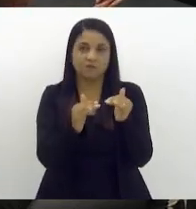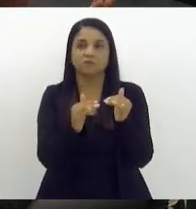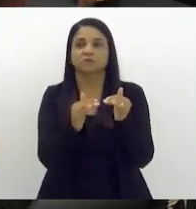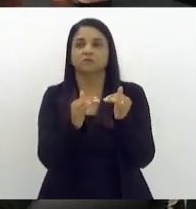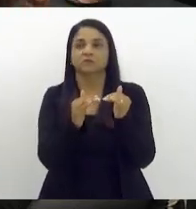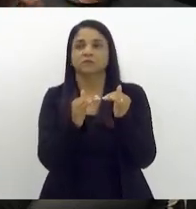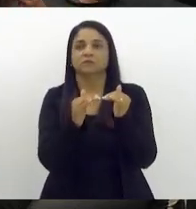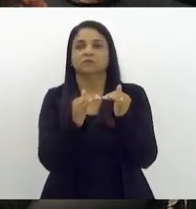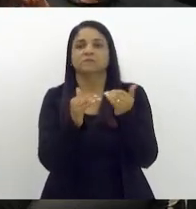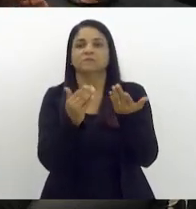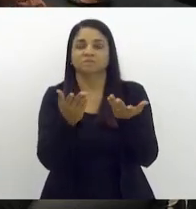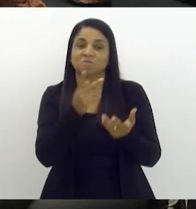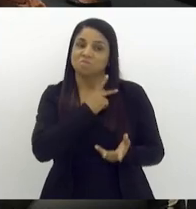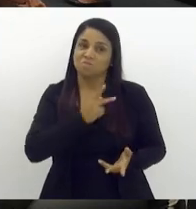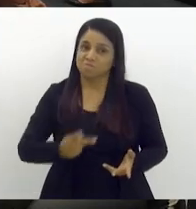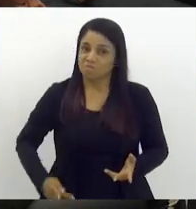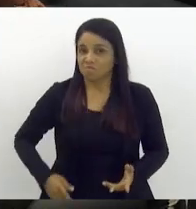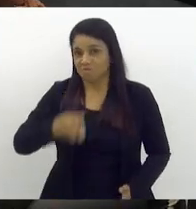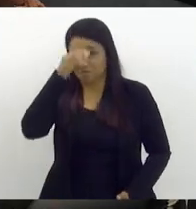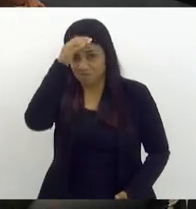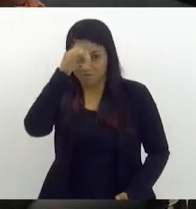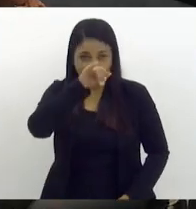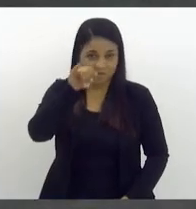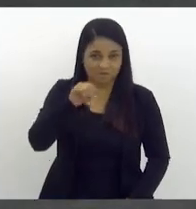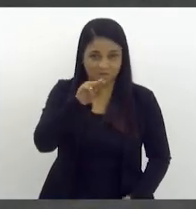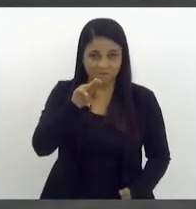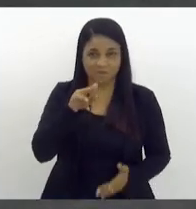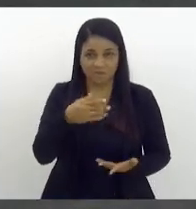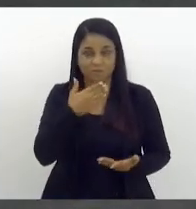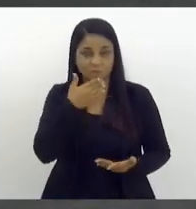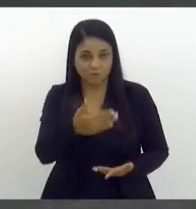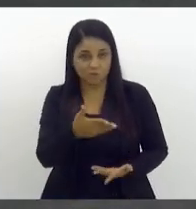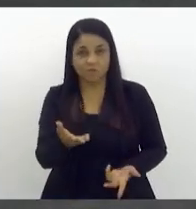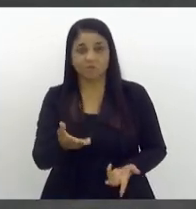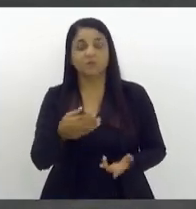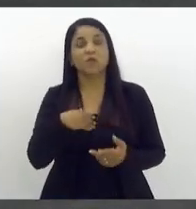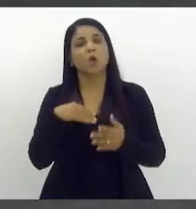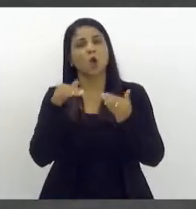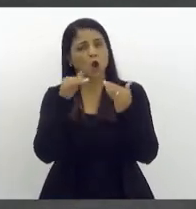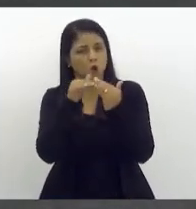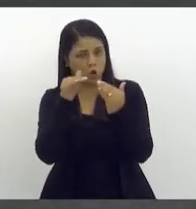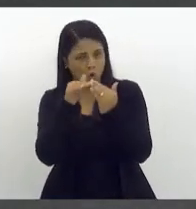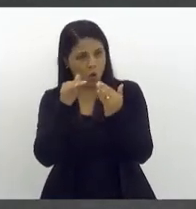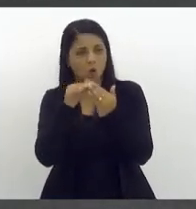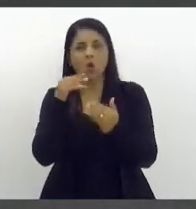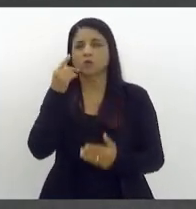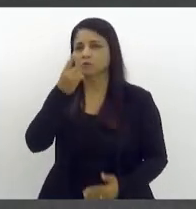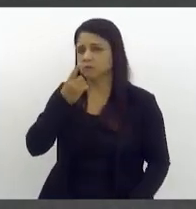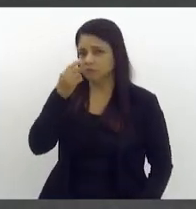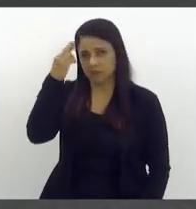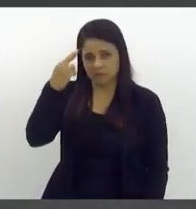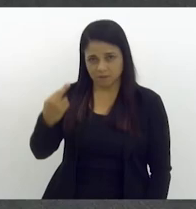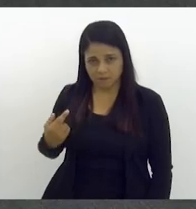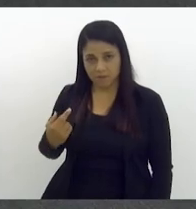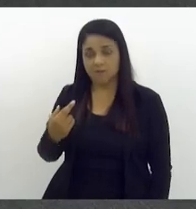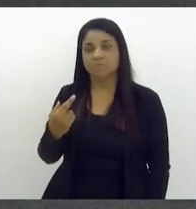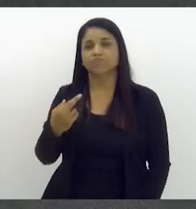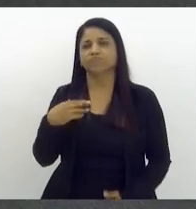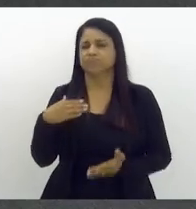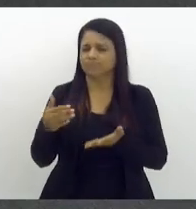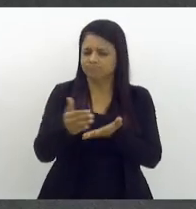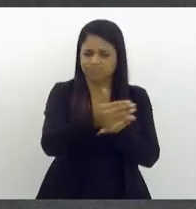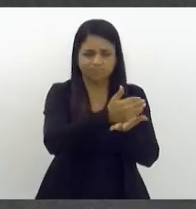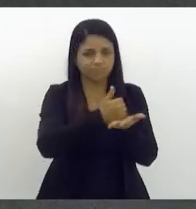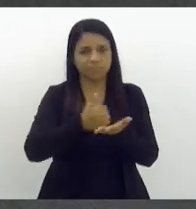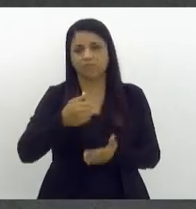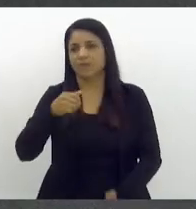mais para a presidenta te ajude. Deputada Renata Souza, concordo com tudo que Vossa Excelência disse, importante os dados da